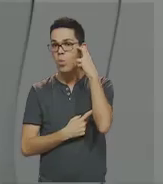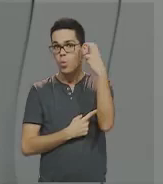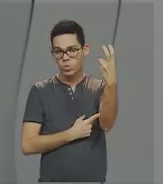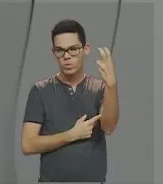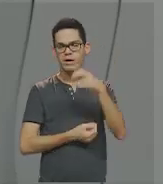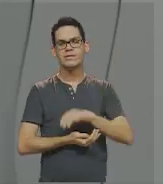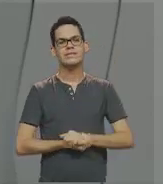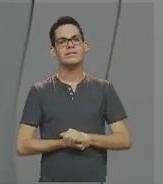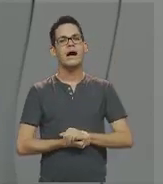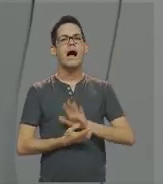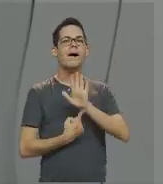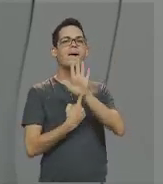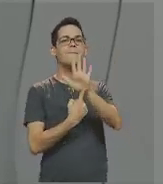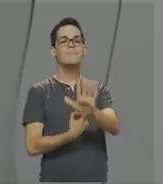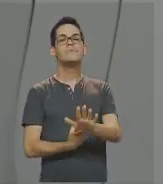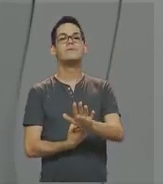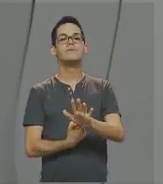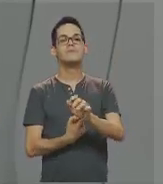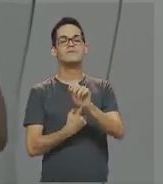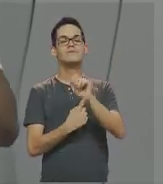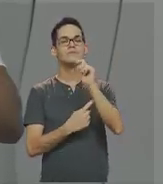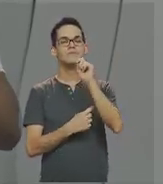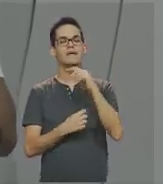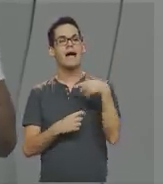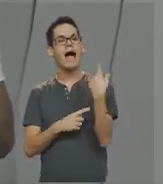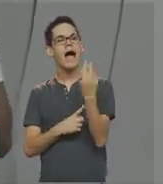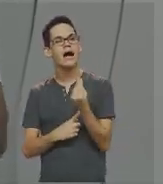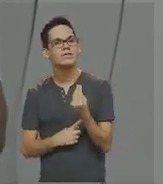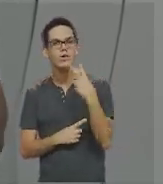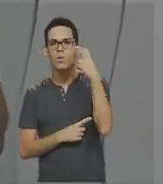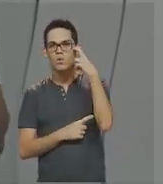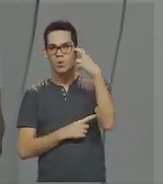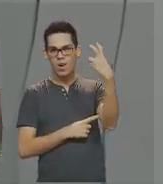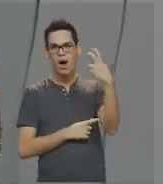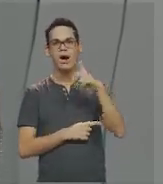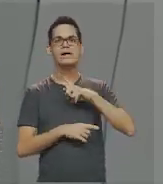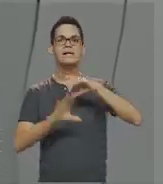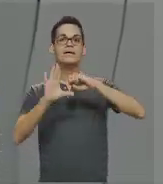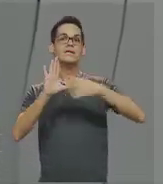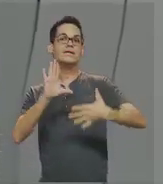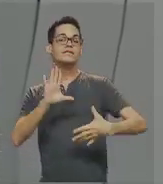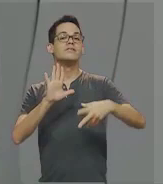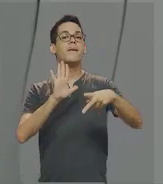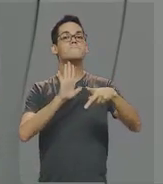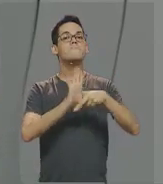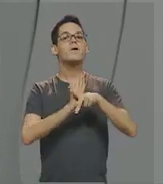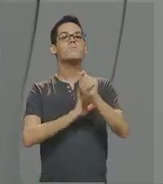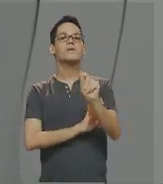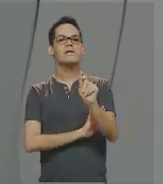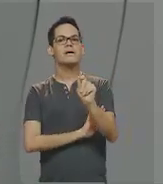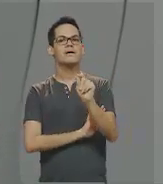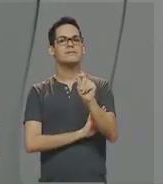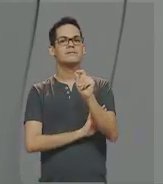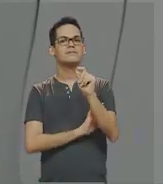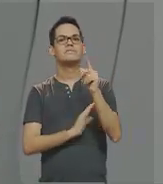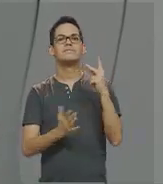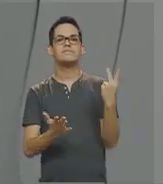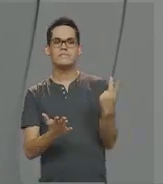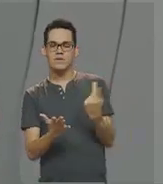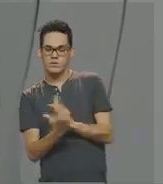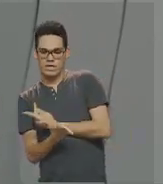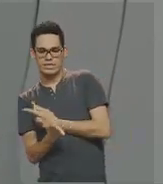manifestações artístico-culturais elas têm essa característica de elas terem um momento próprio para acontecer e